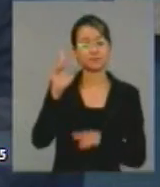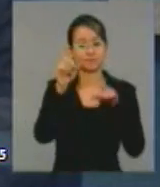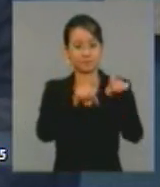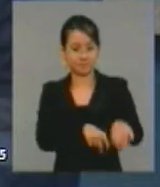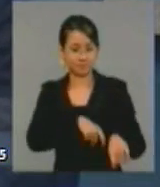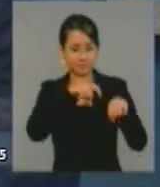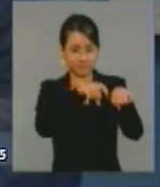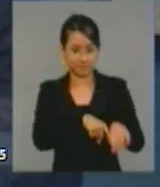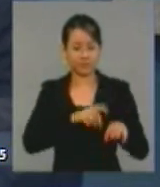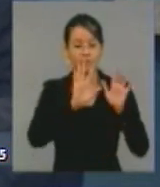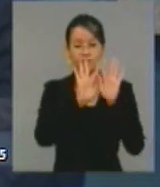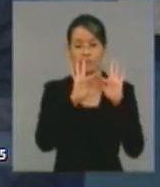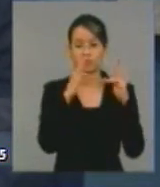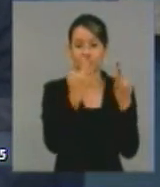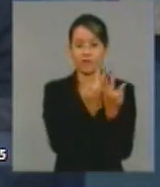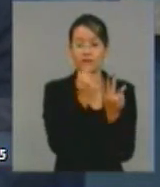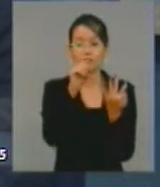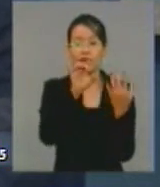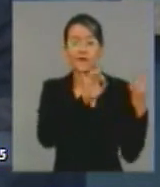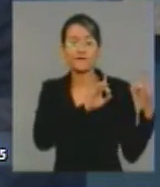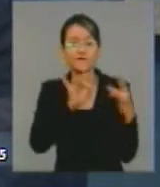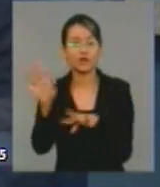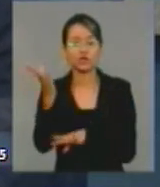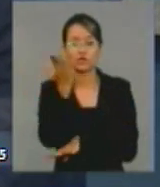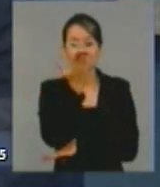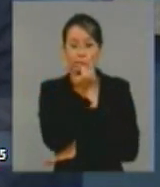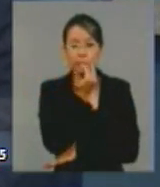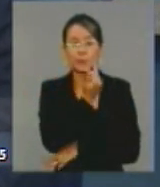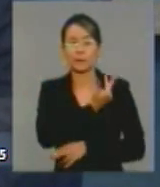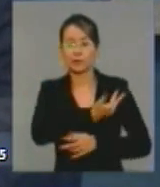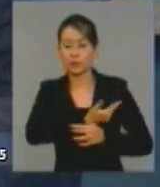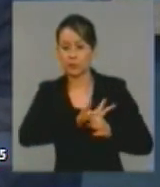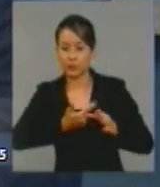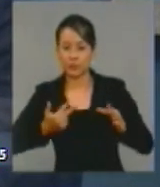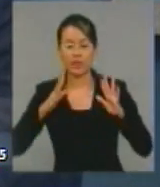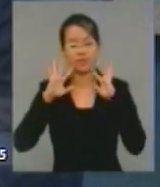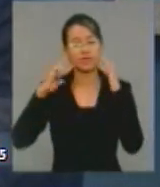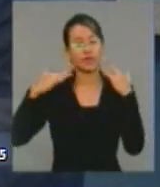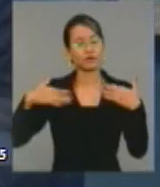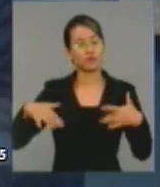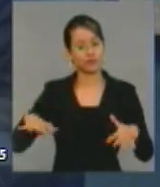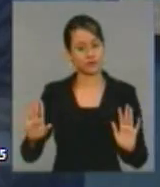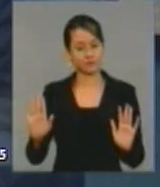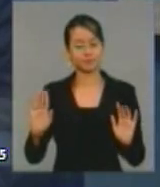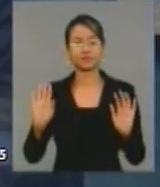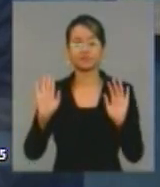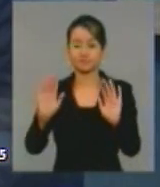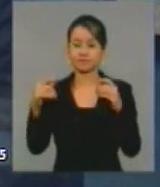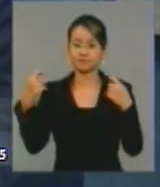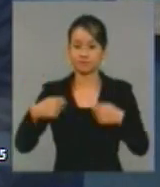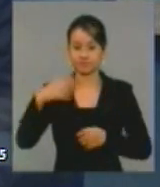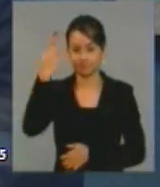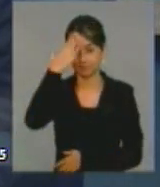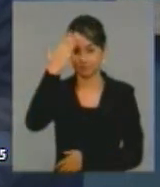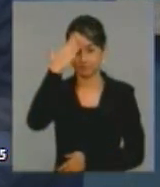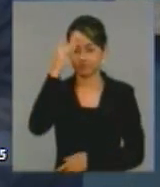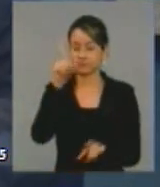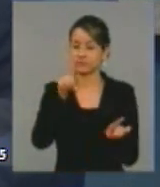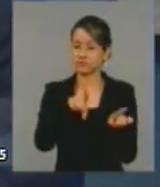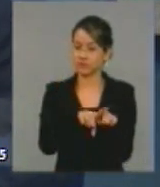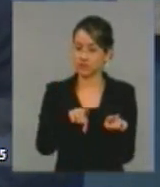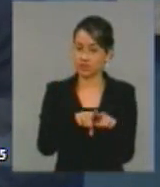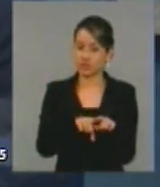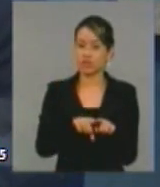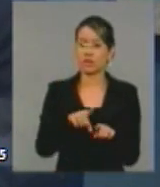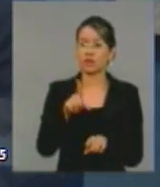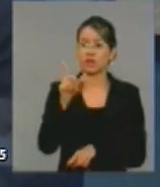Sem dúvida, eu acho que aqui fica bem claro isso. Agora, nós temos que entender também que o ser humano ele